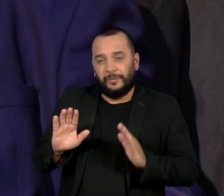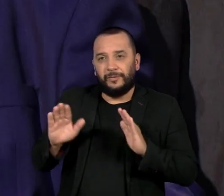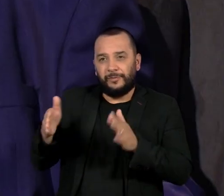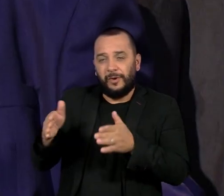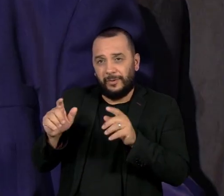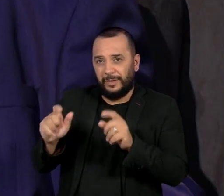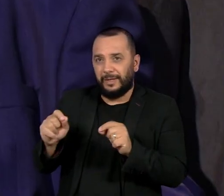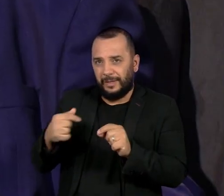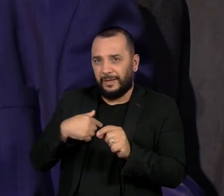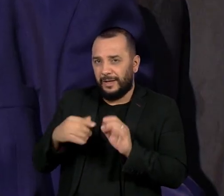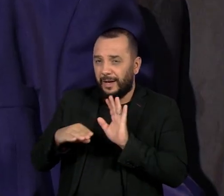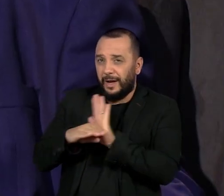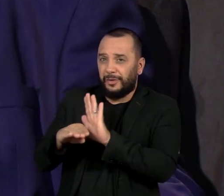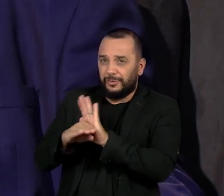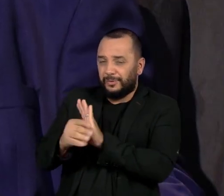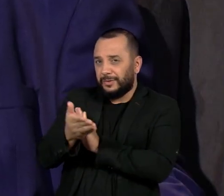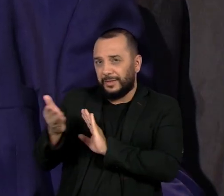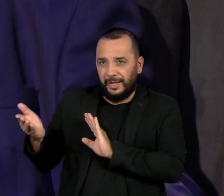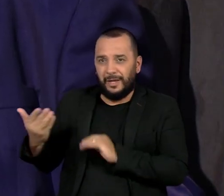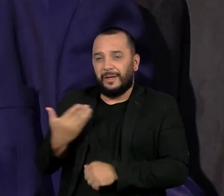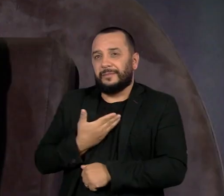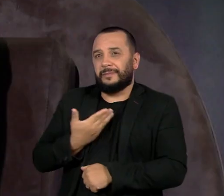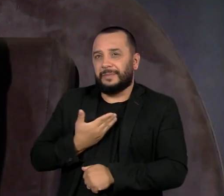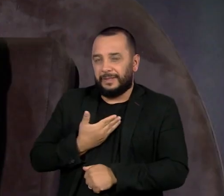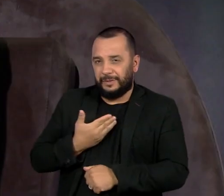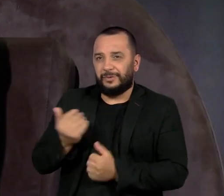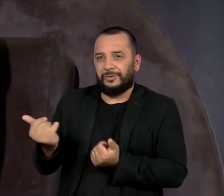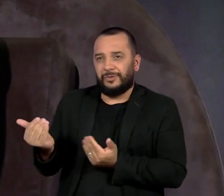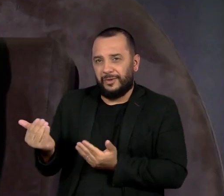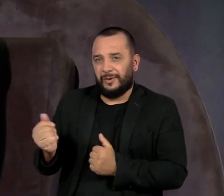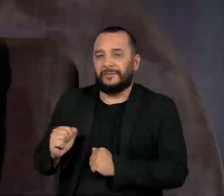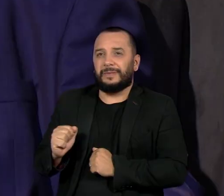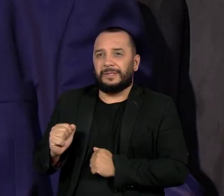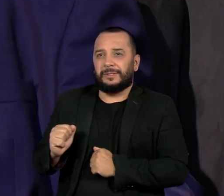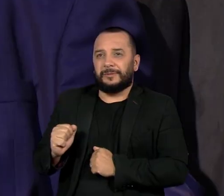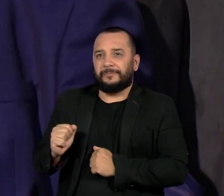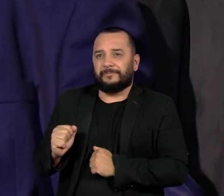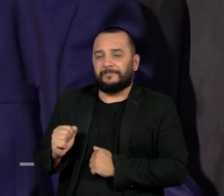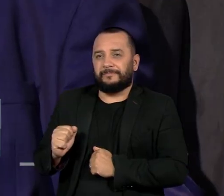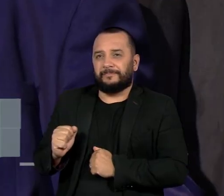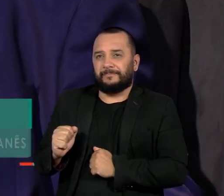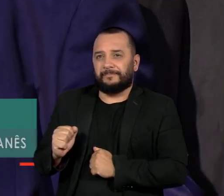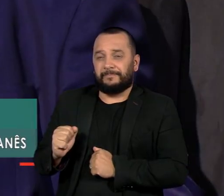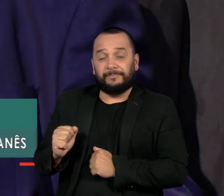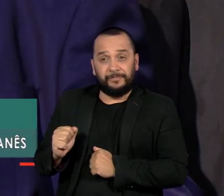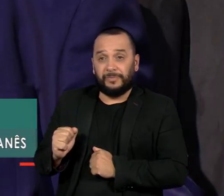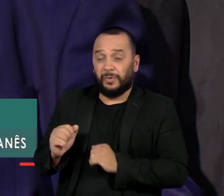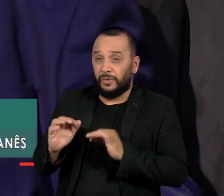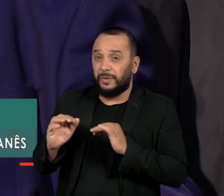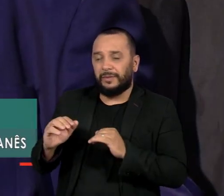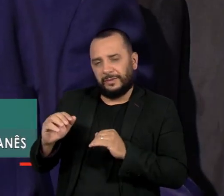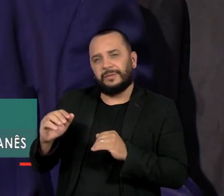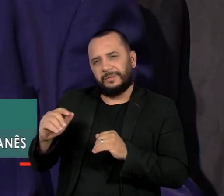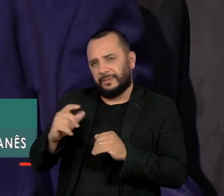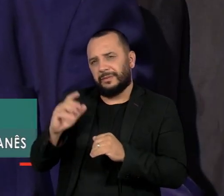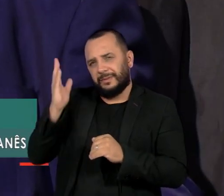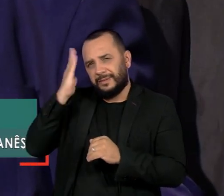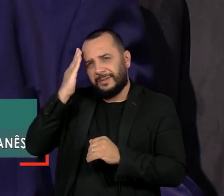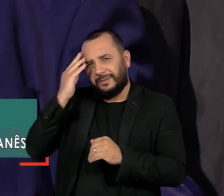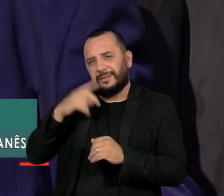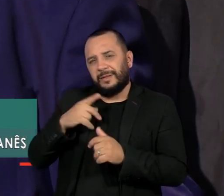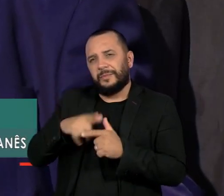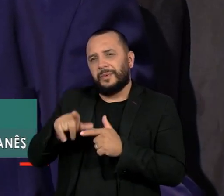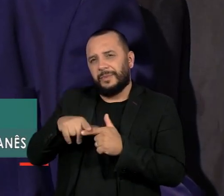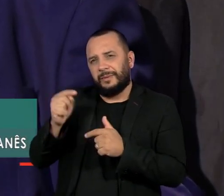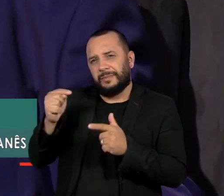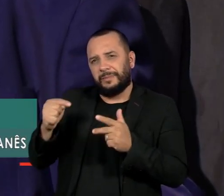base, para poder ajudar os nossos colegas, jovens, e que, a despeito de todas as adversidades, a gente tem como seguir,